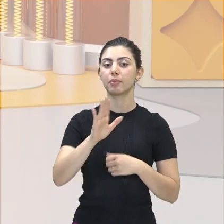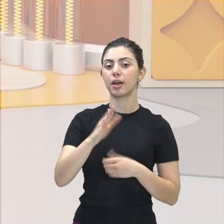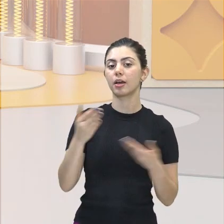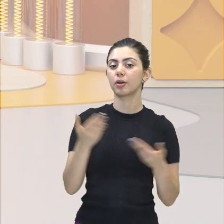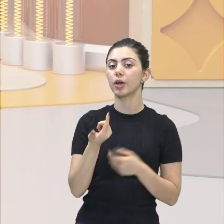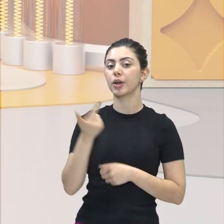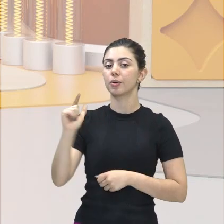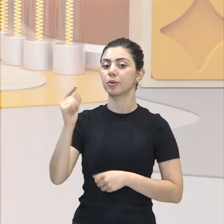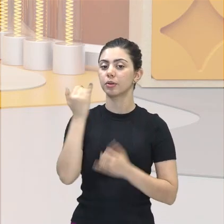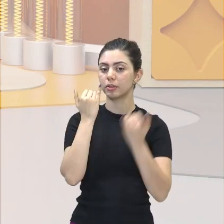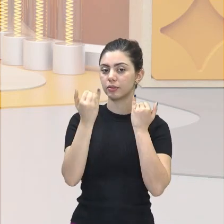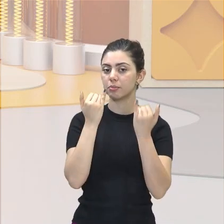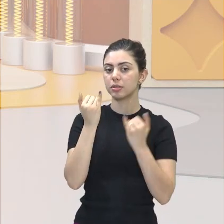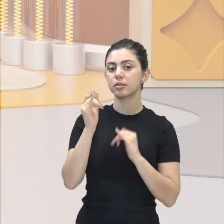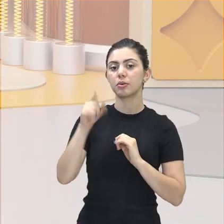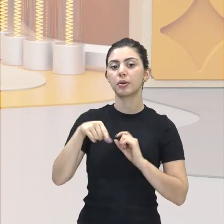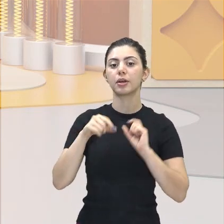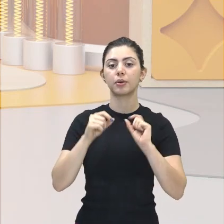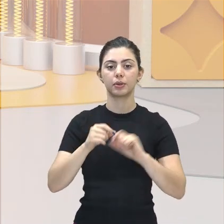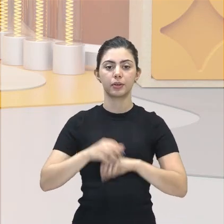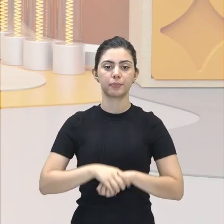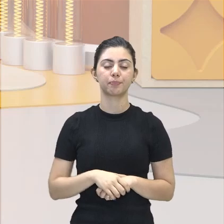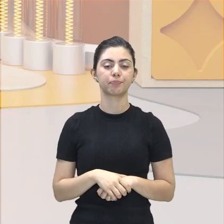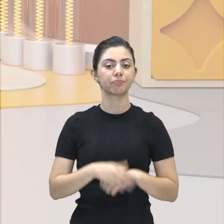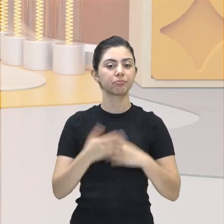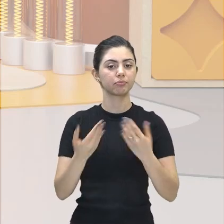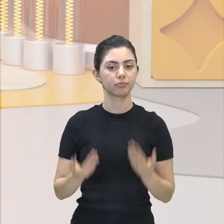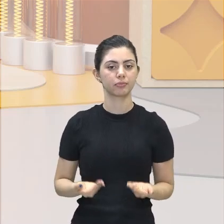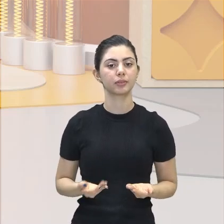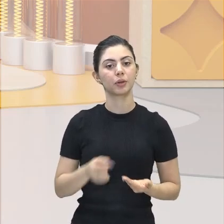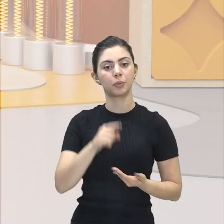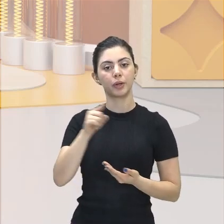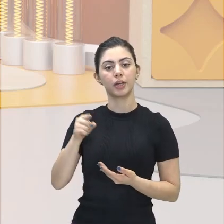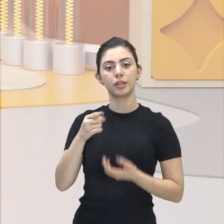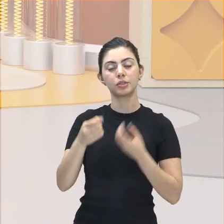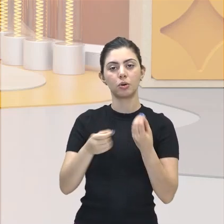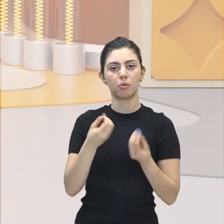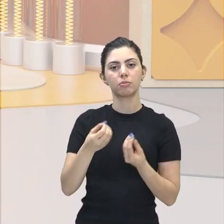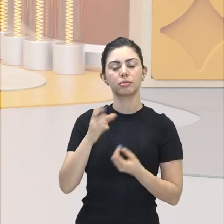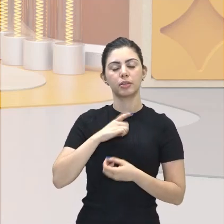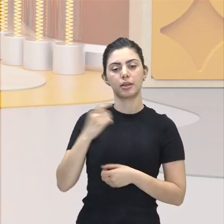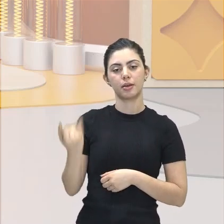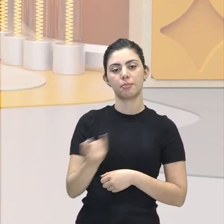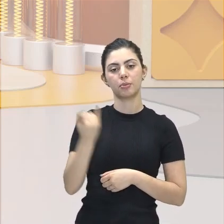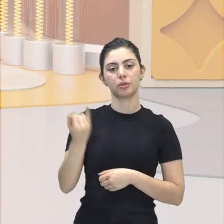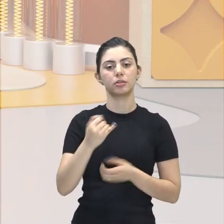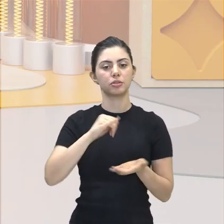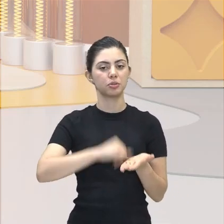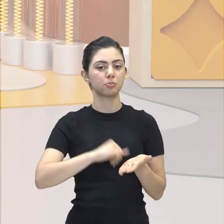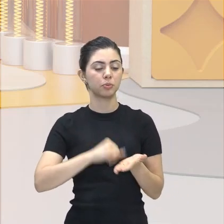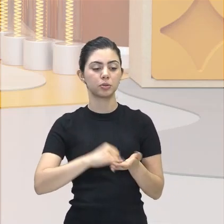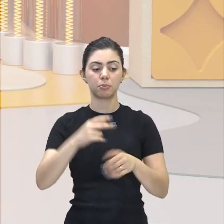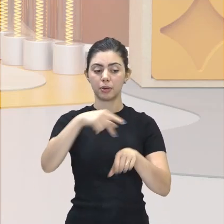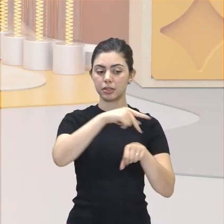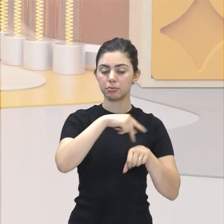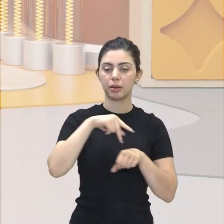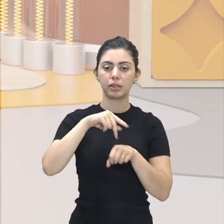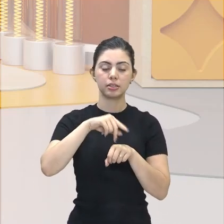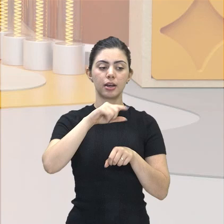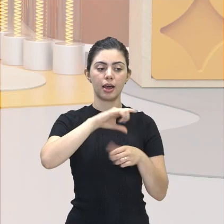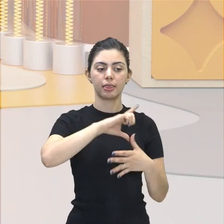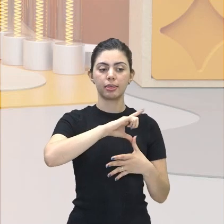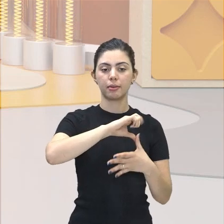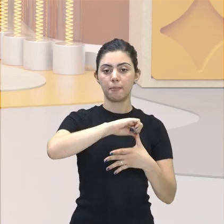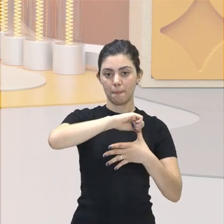aqui está aparecendo a questão da tarifa externa comum. Essa vantagem é muito importante para eles, né? Qualquer país do Mercosul que